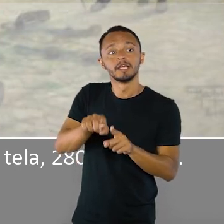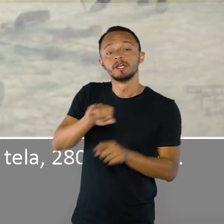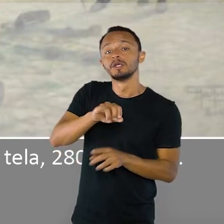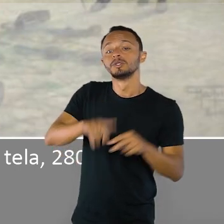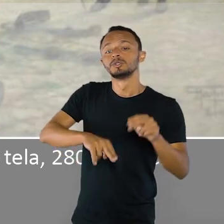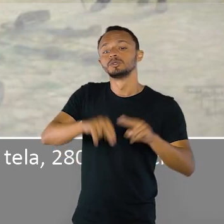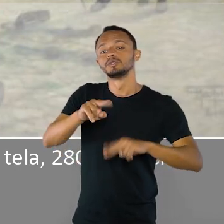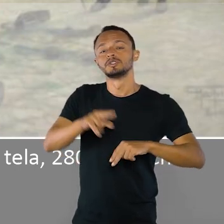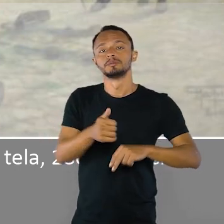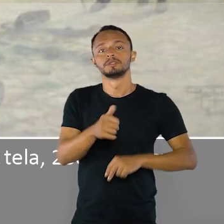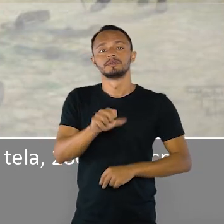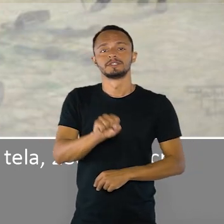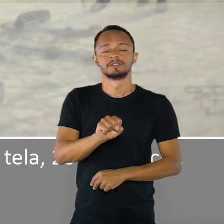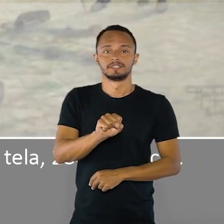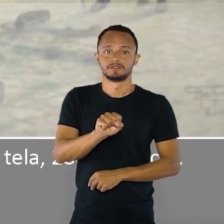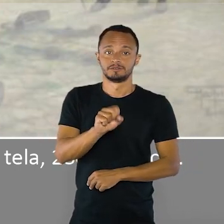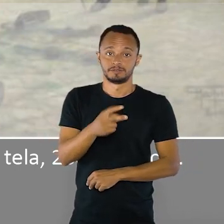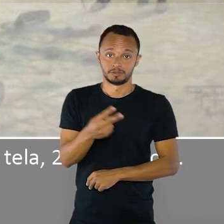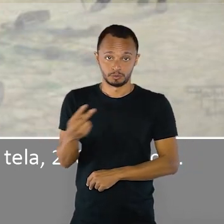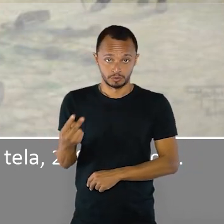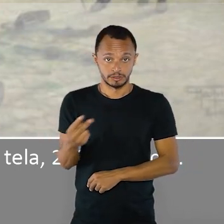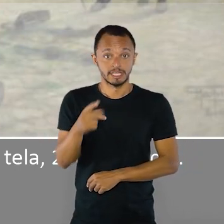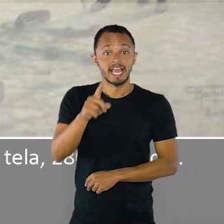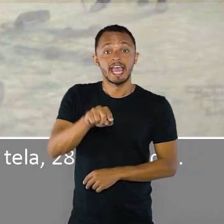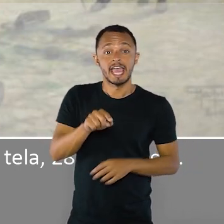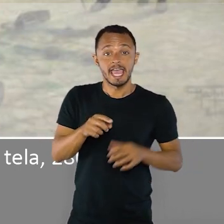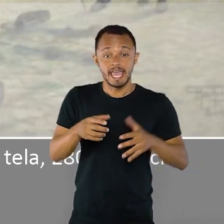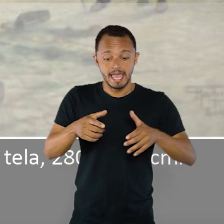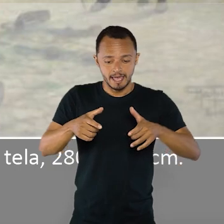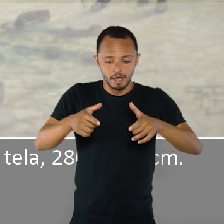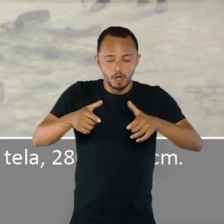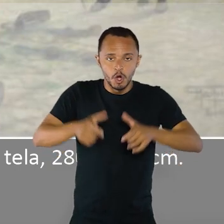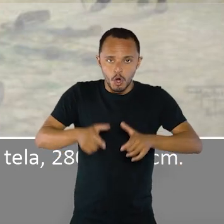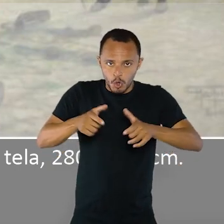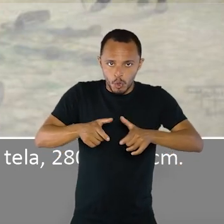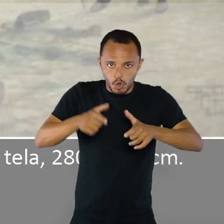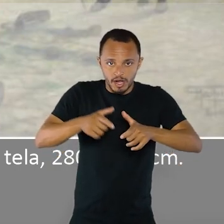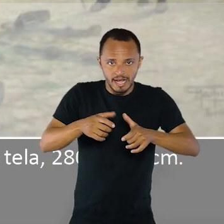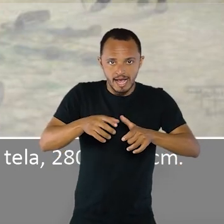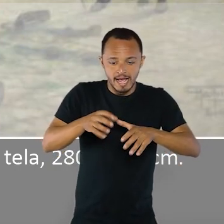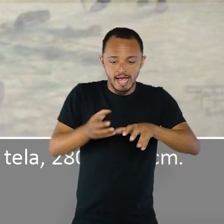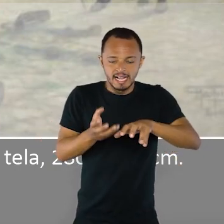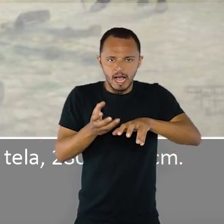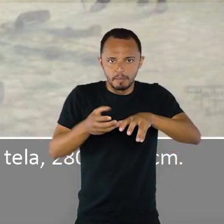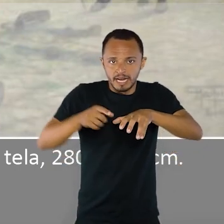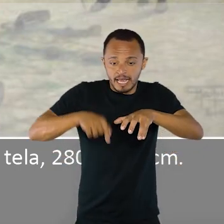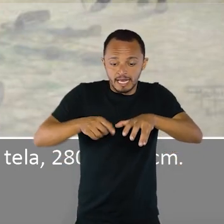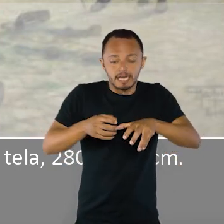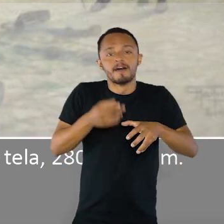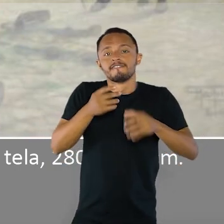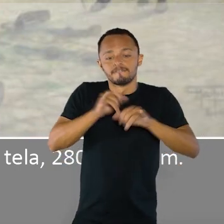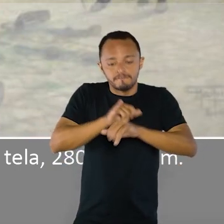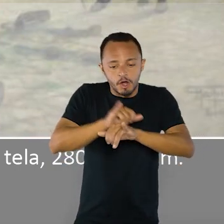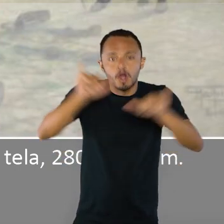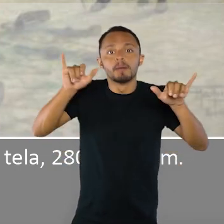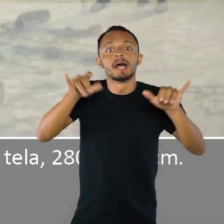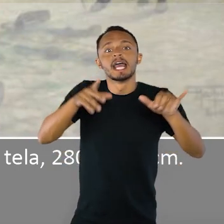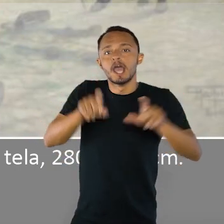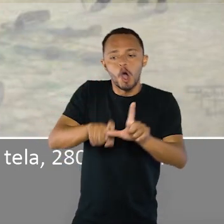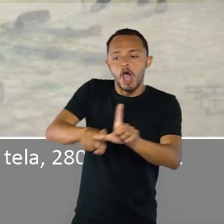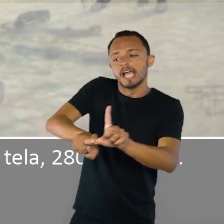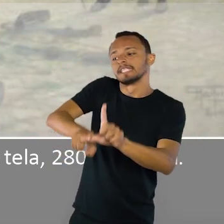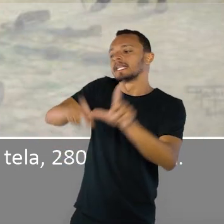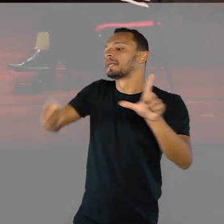1822, quando a Câmara Municipal da cidade de Cachoeira proclama a independência do Brasil. Então, Antônio Parreiras deixa claro como